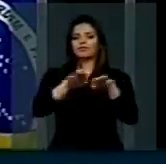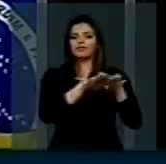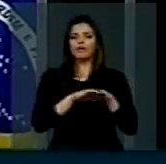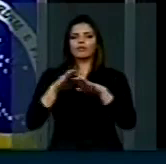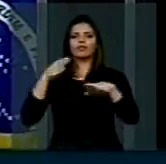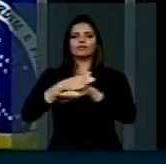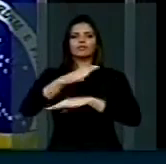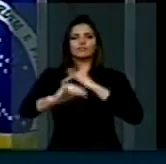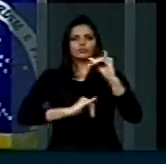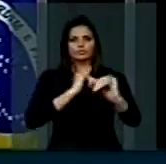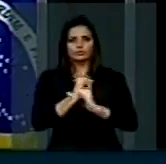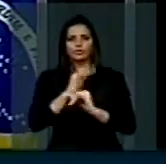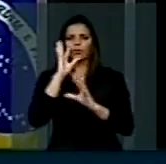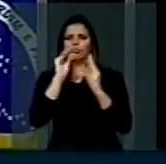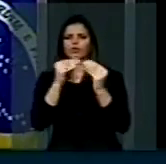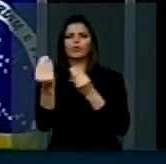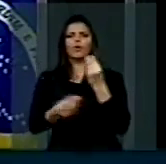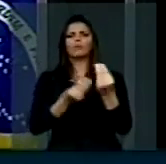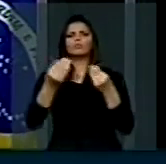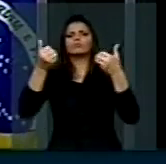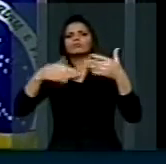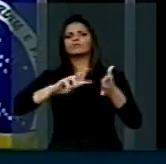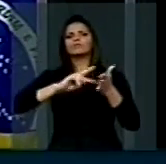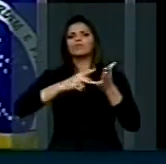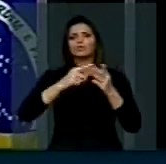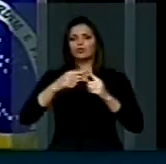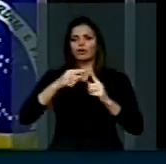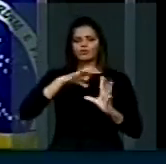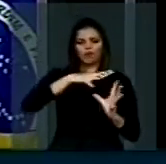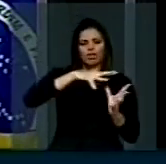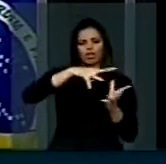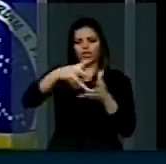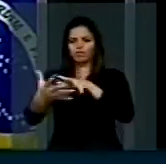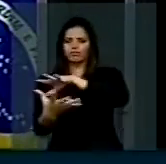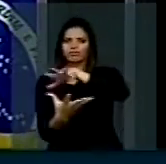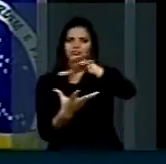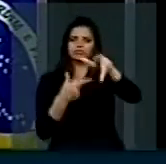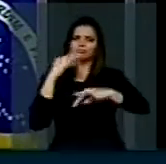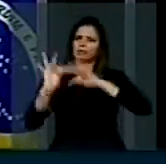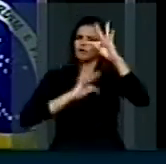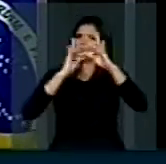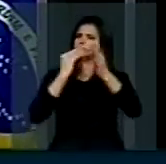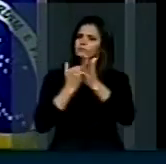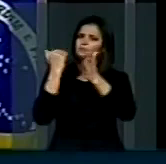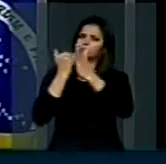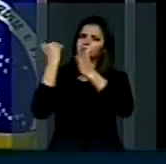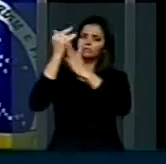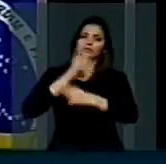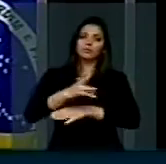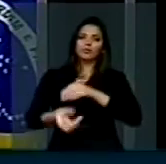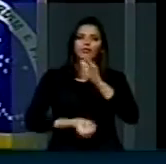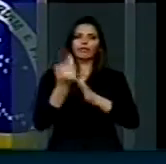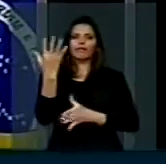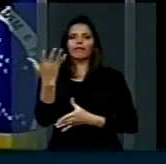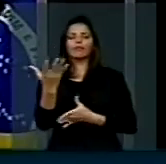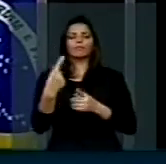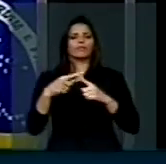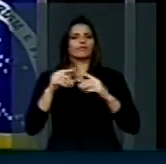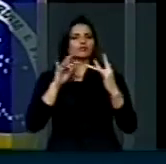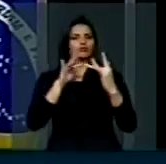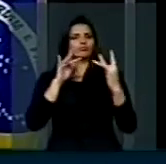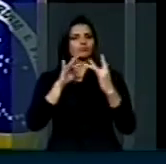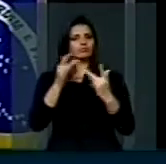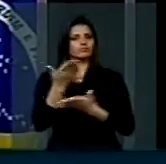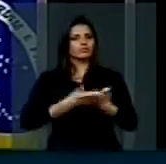como compreender essa neutralidade no mundo de tecnologias que avançam tão rapidamente? E às vezes até como dialogar com toda a população